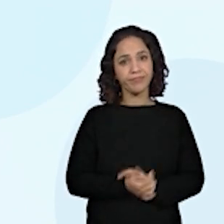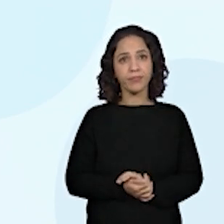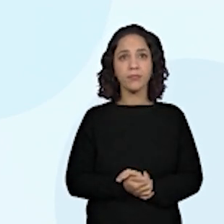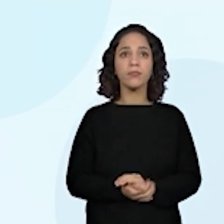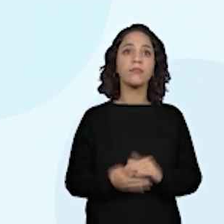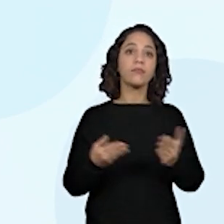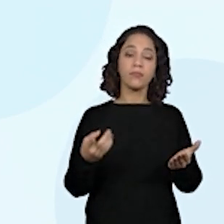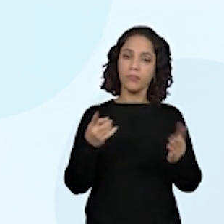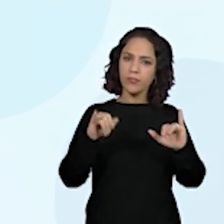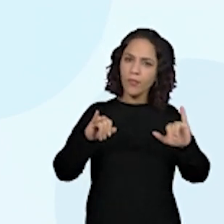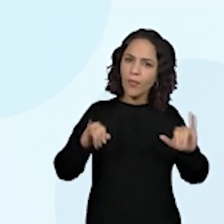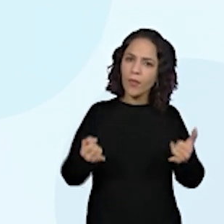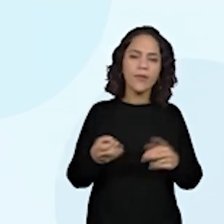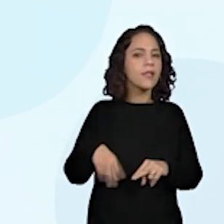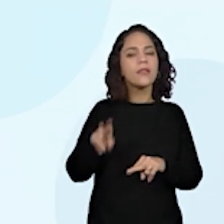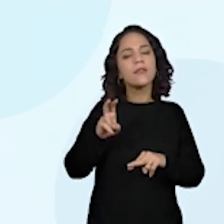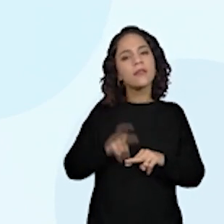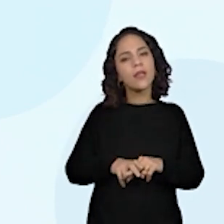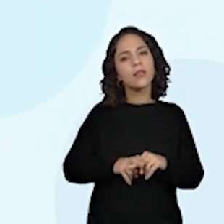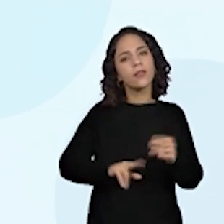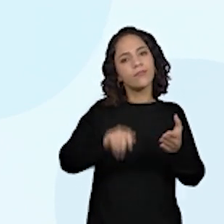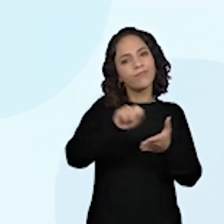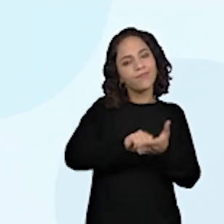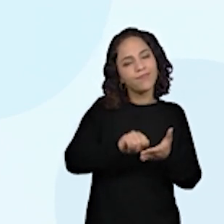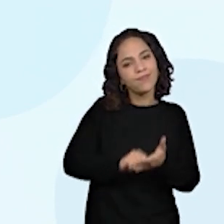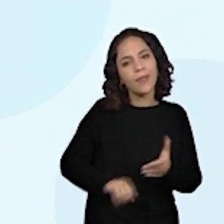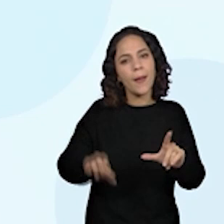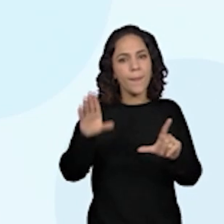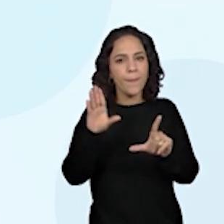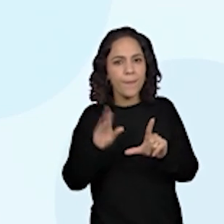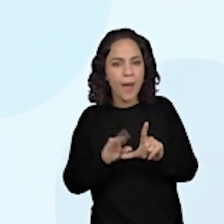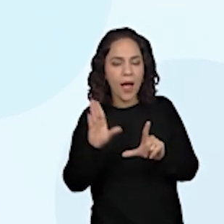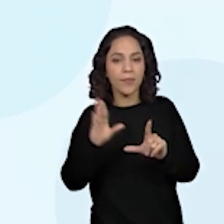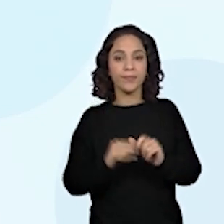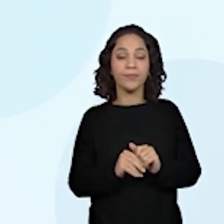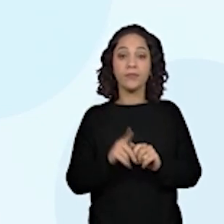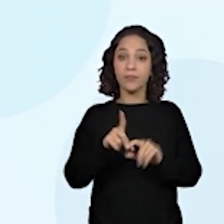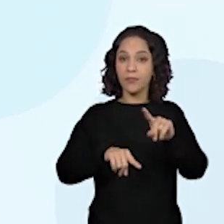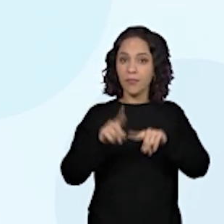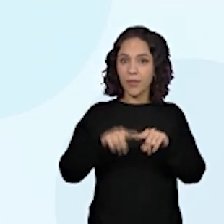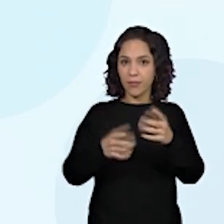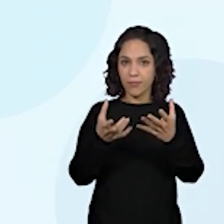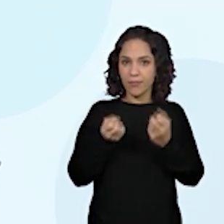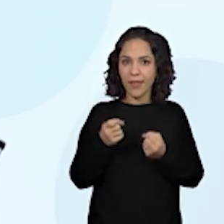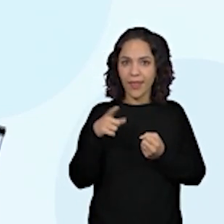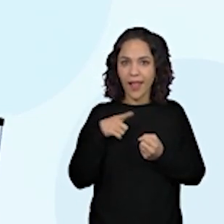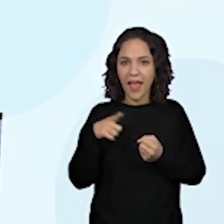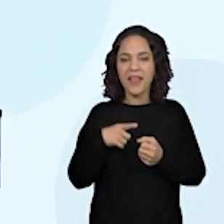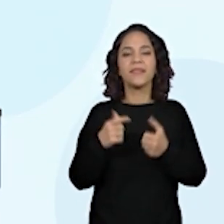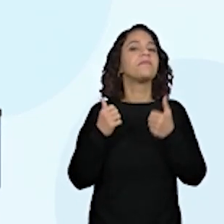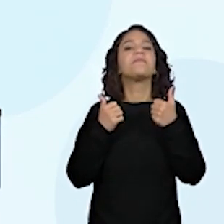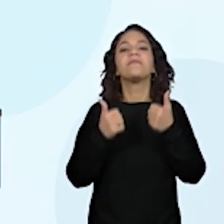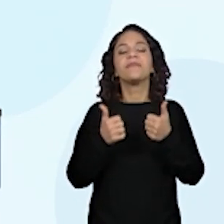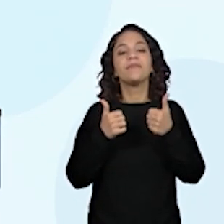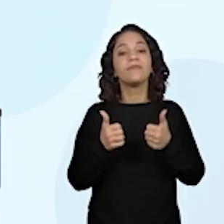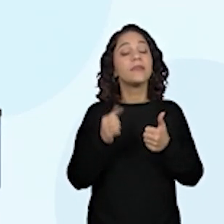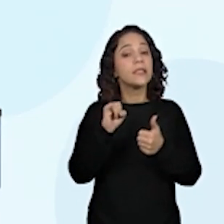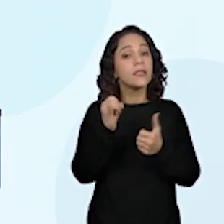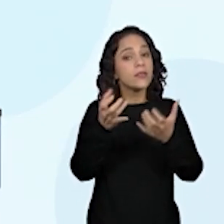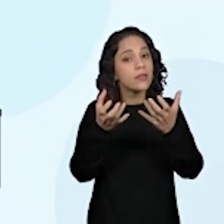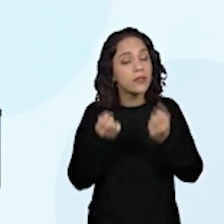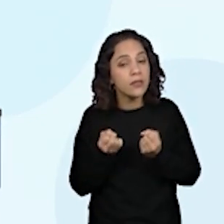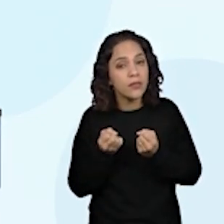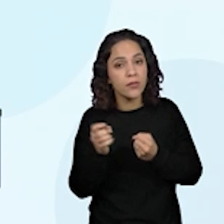registros da melhor maneira possível. Alguns estudantes acompanham com material, outros ainda não